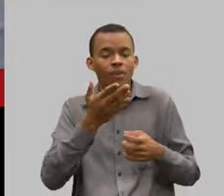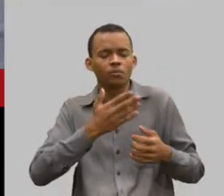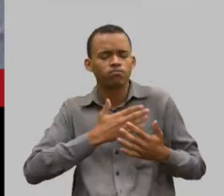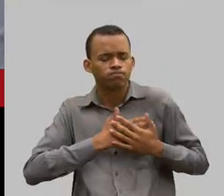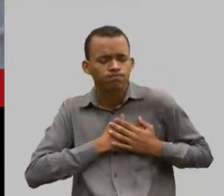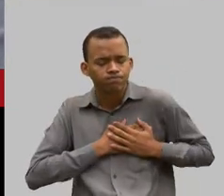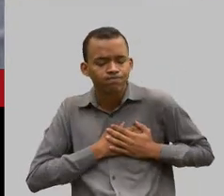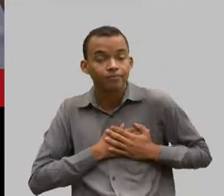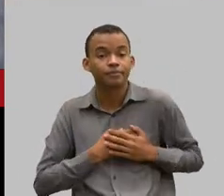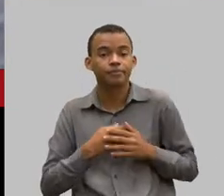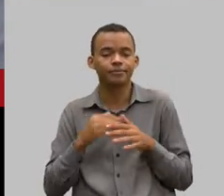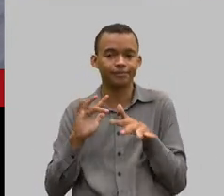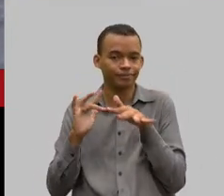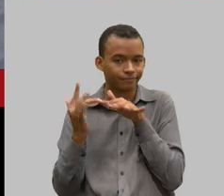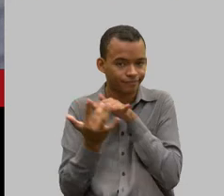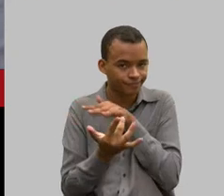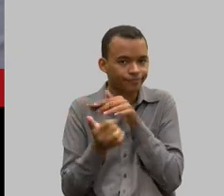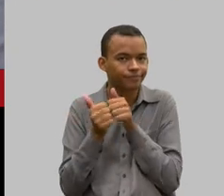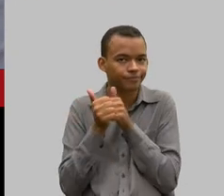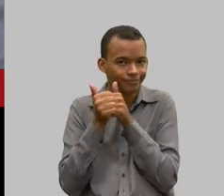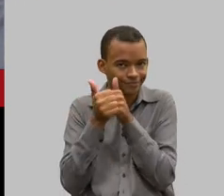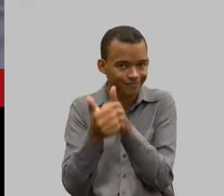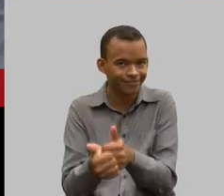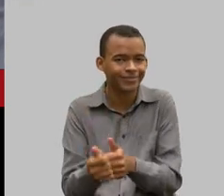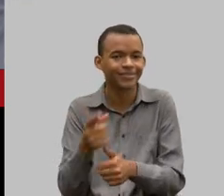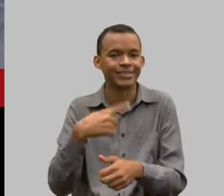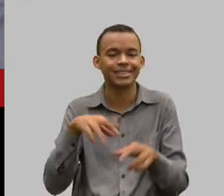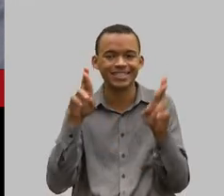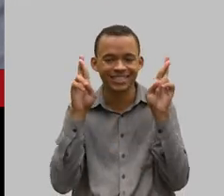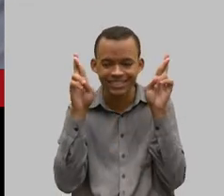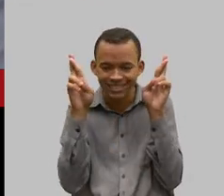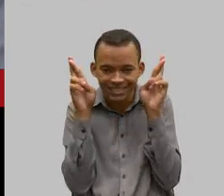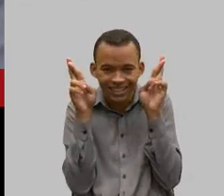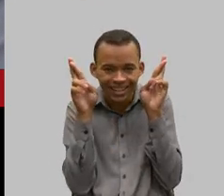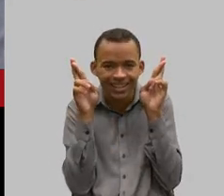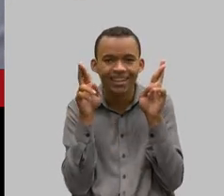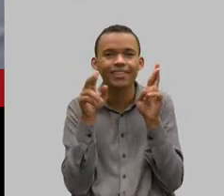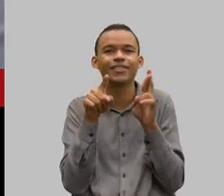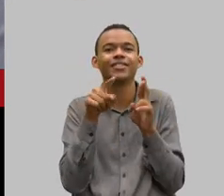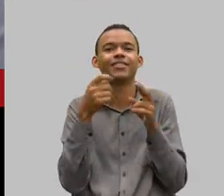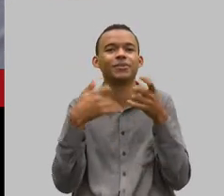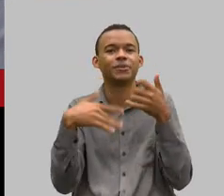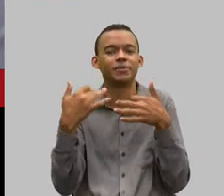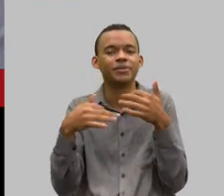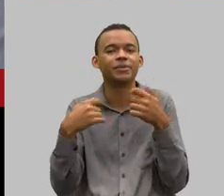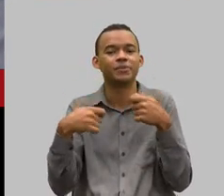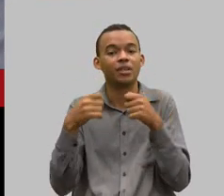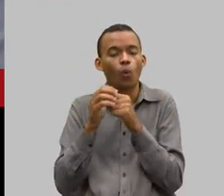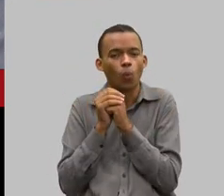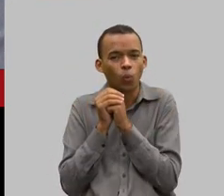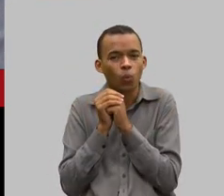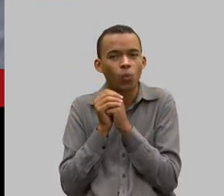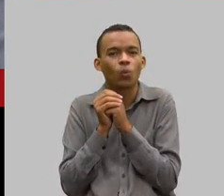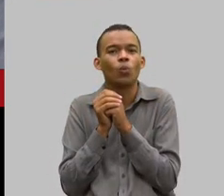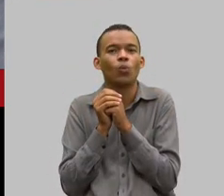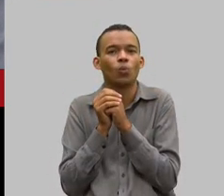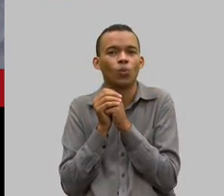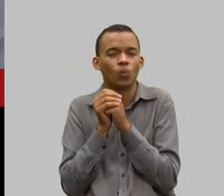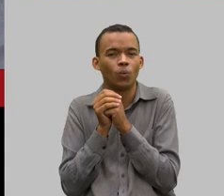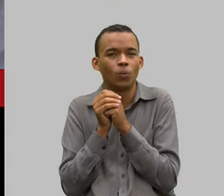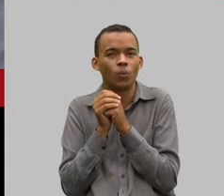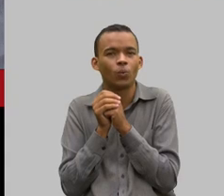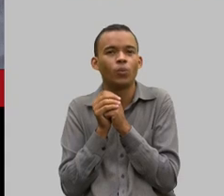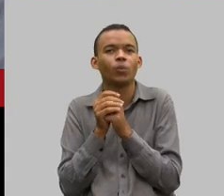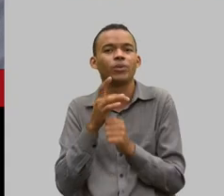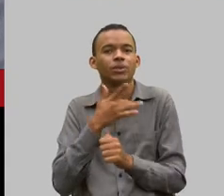acompanho nas redes sociais principalmente C Mariazinha a gente fica lá torcendo quando você divulga em oração quando ela tem alguma questão envolvendo uma a